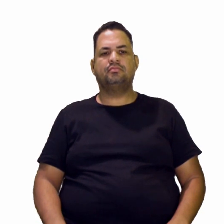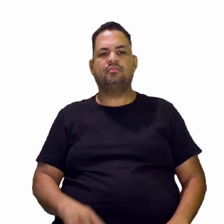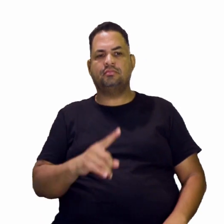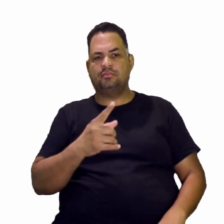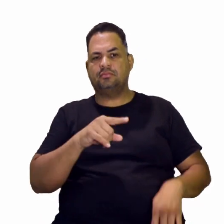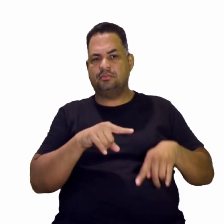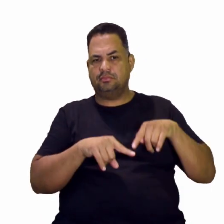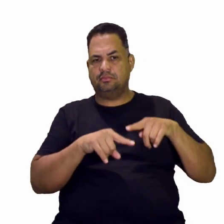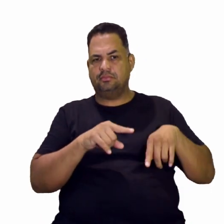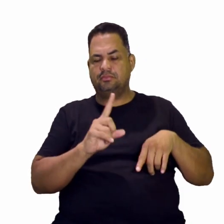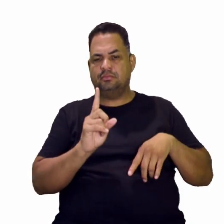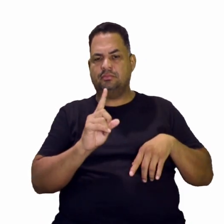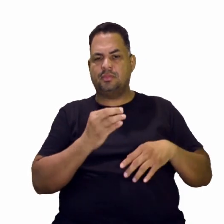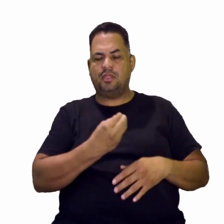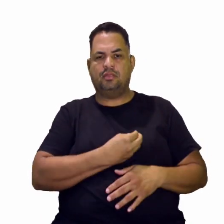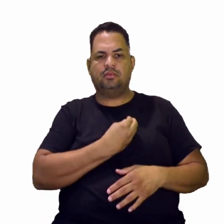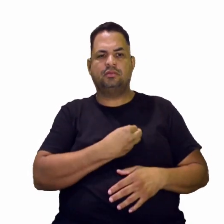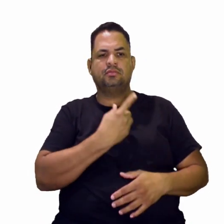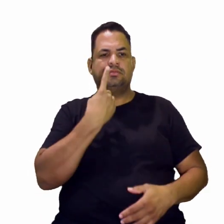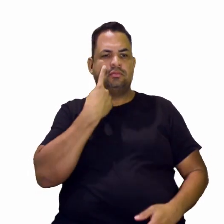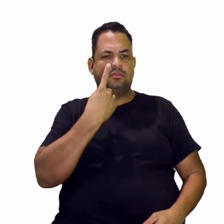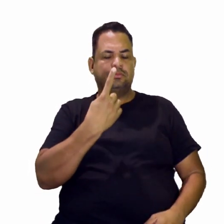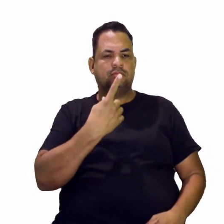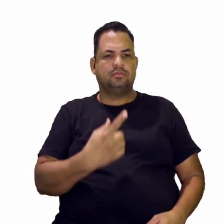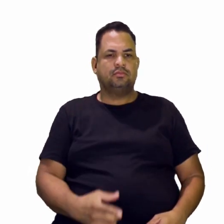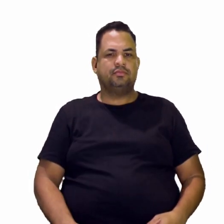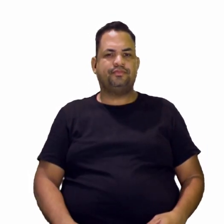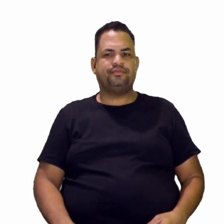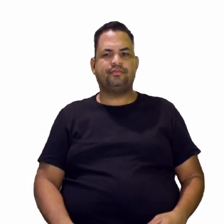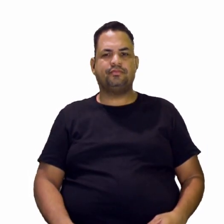elementos não vivos, eu vou até apagar aqui para